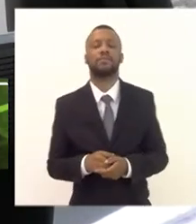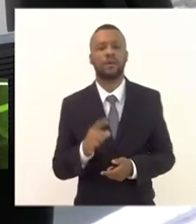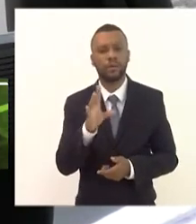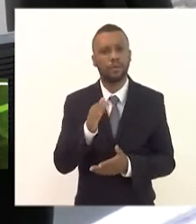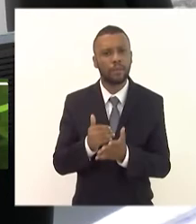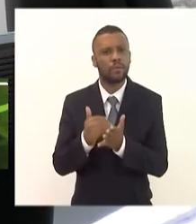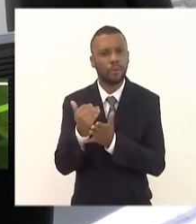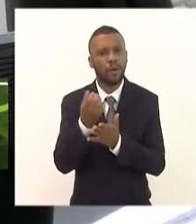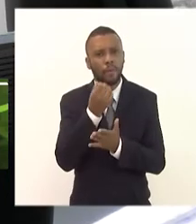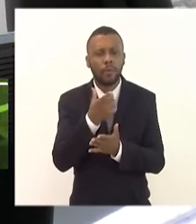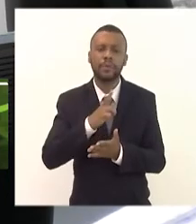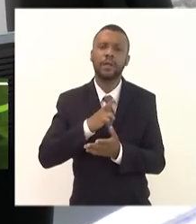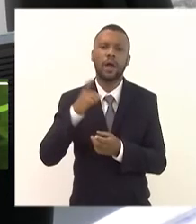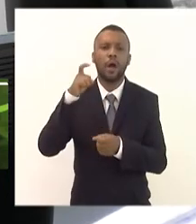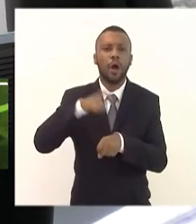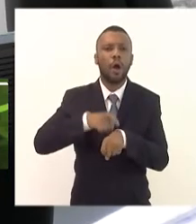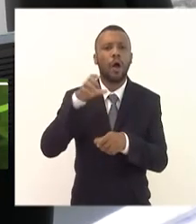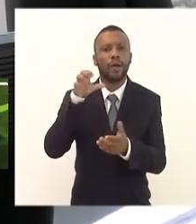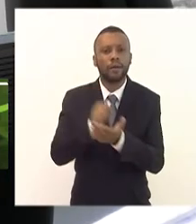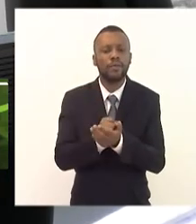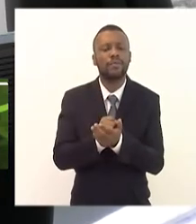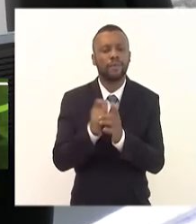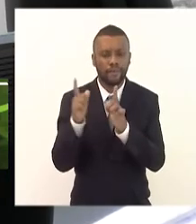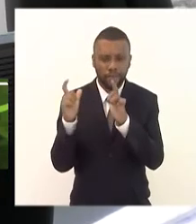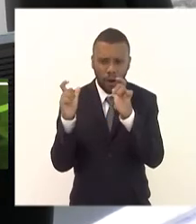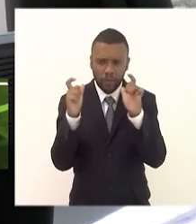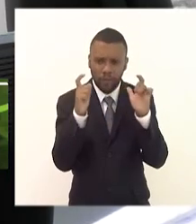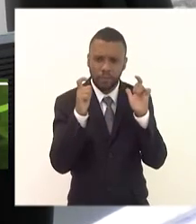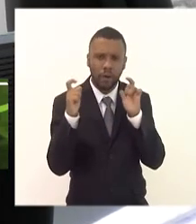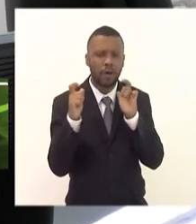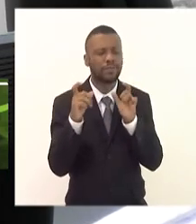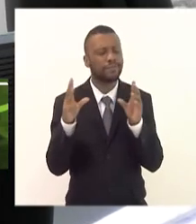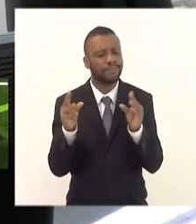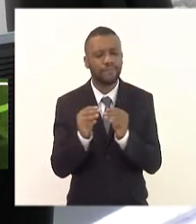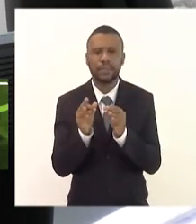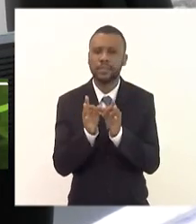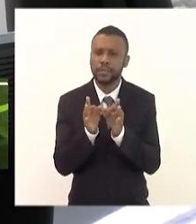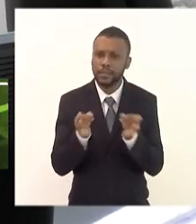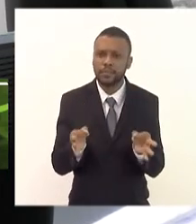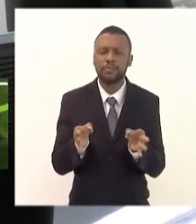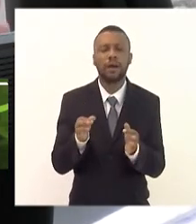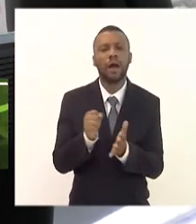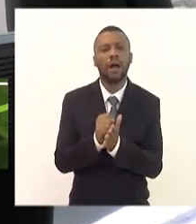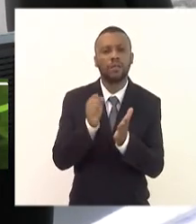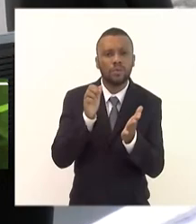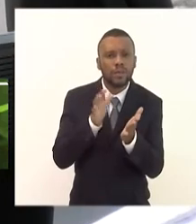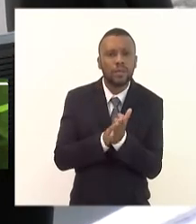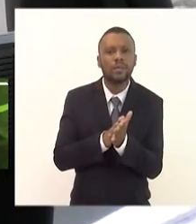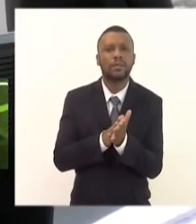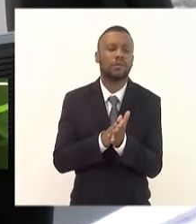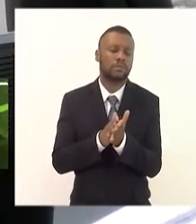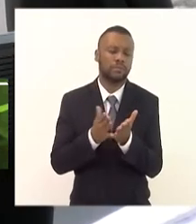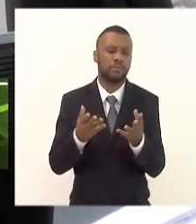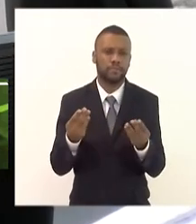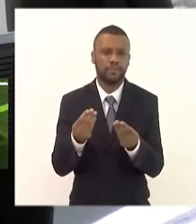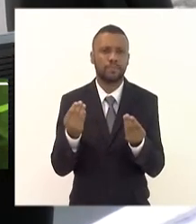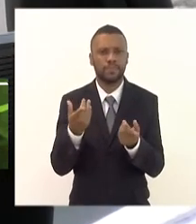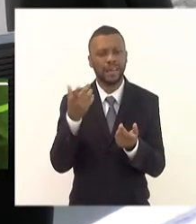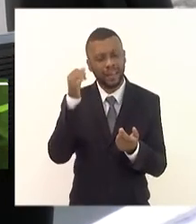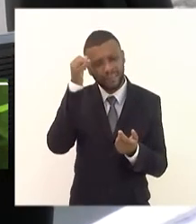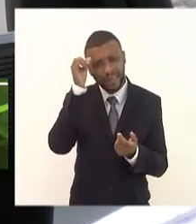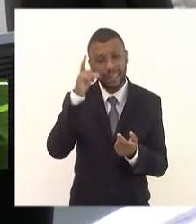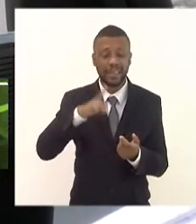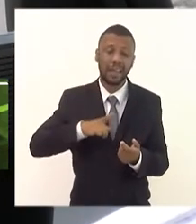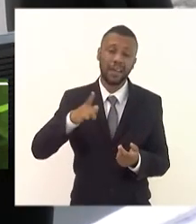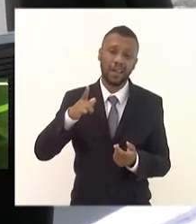o registro fotográfico e uma pequena anotação de pé de página, né, para não ter futuros